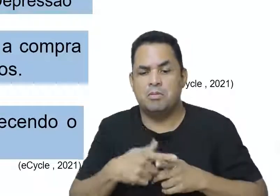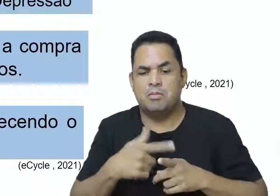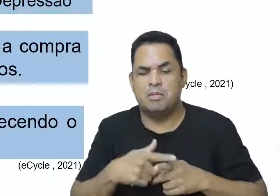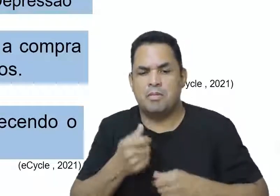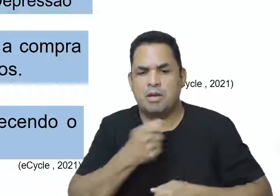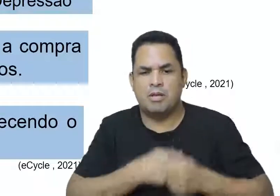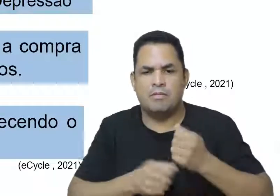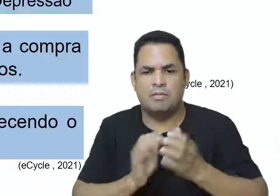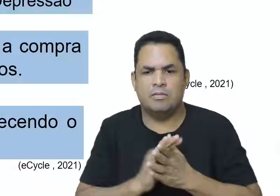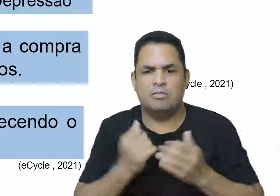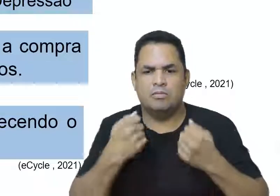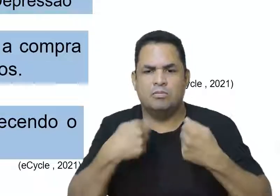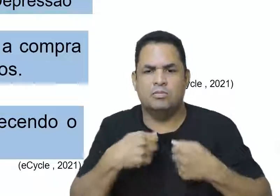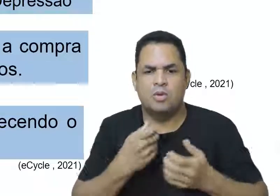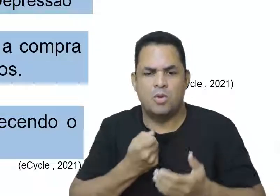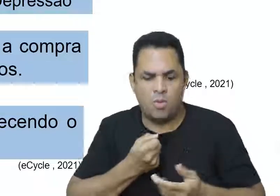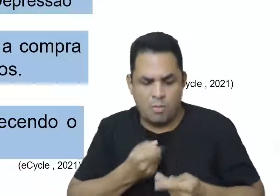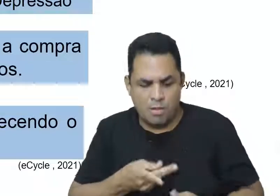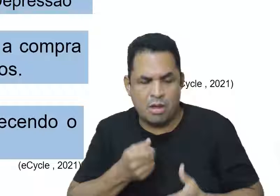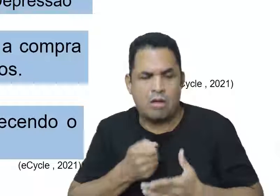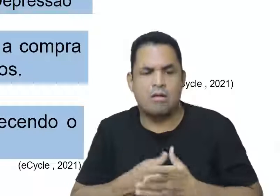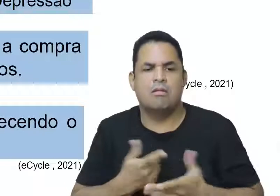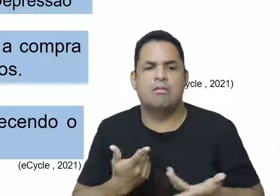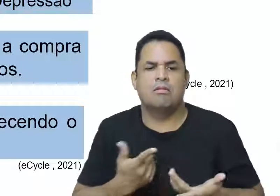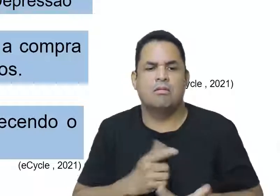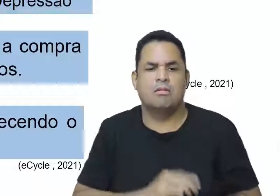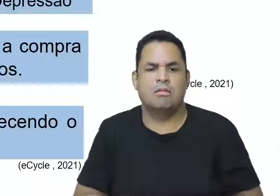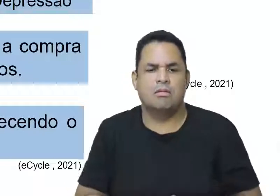que nós possamos comprar cada vez mais, ó.